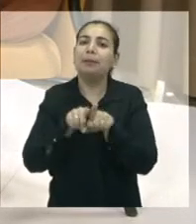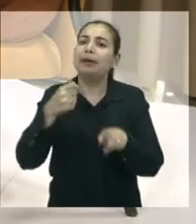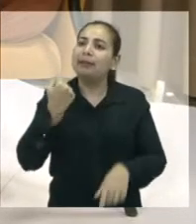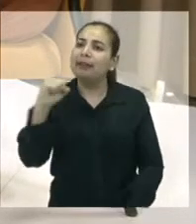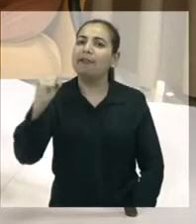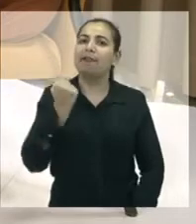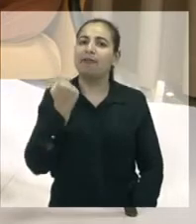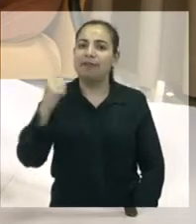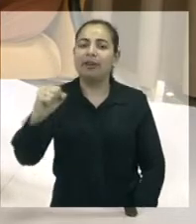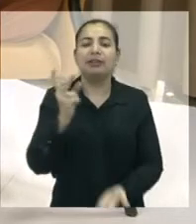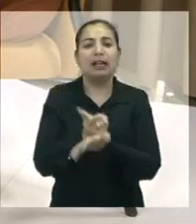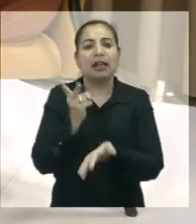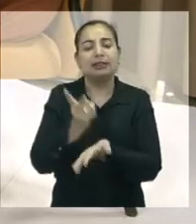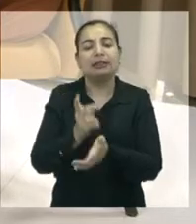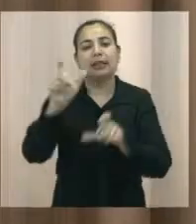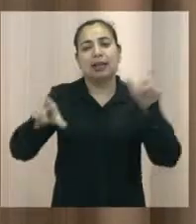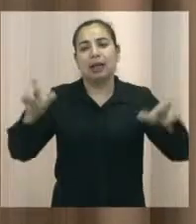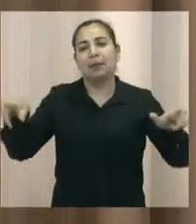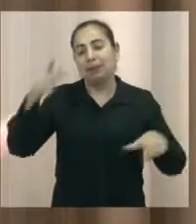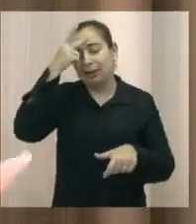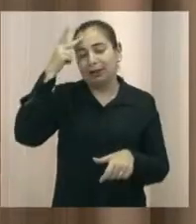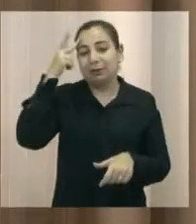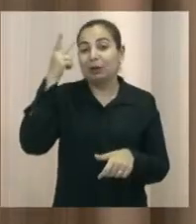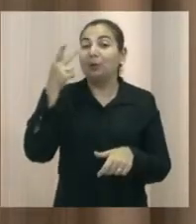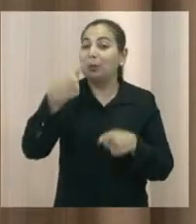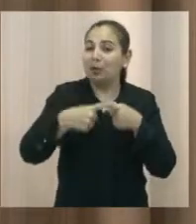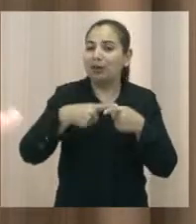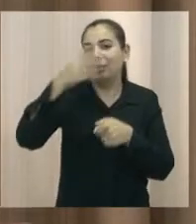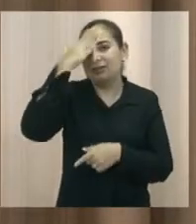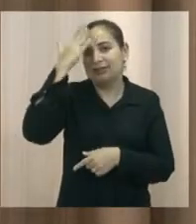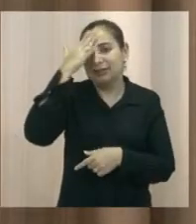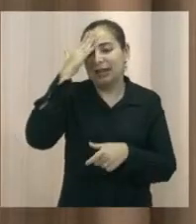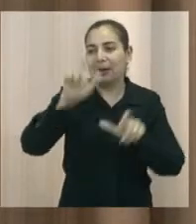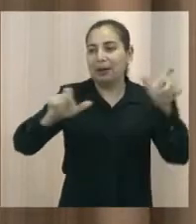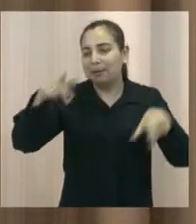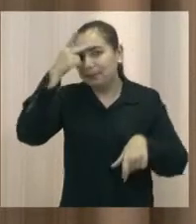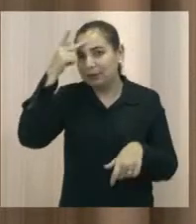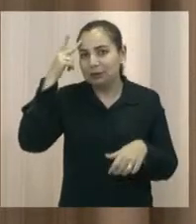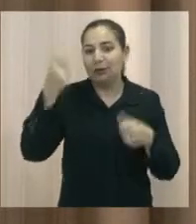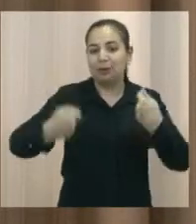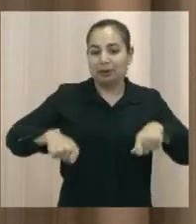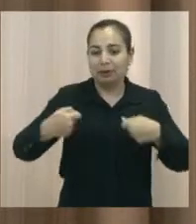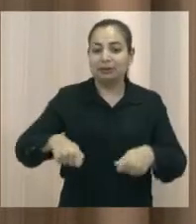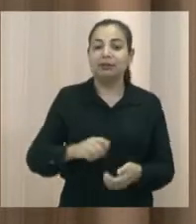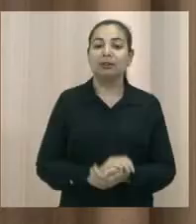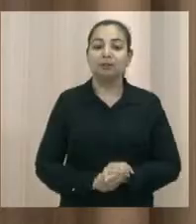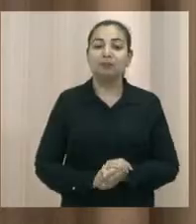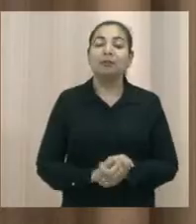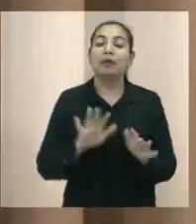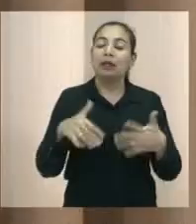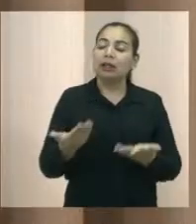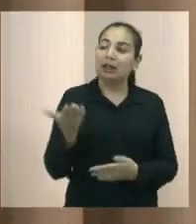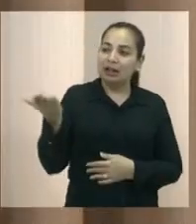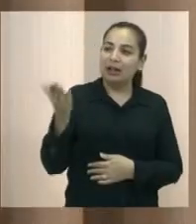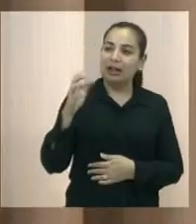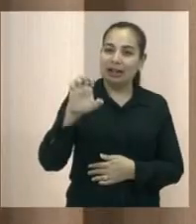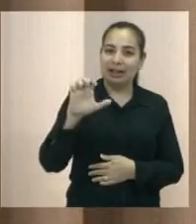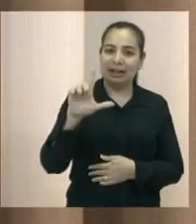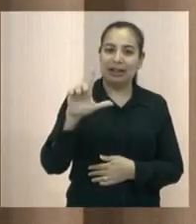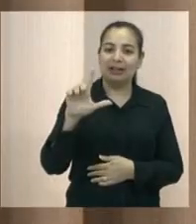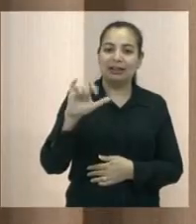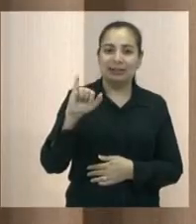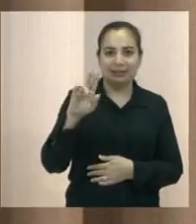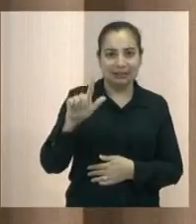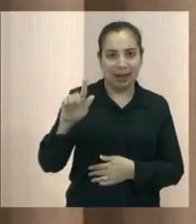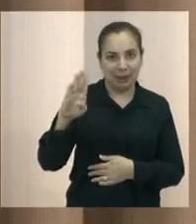que realmente precisam, né? Então, a relação entre a doutora Elizabeth e a senhora é uma relação de conhecimento já de muito tempo, né? Sim, sim. Conheci